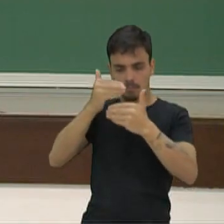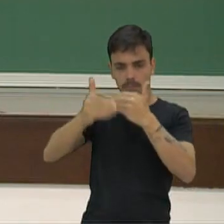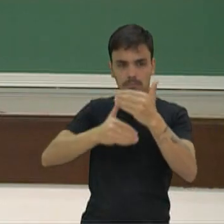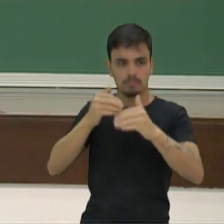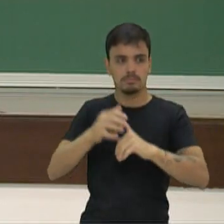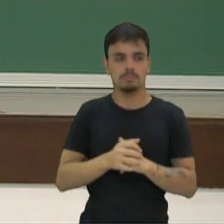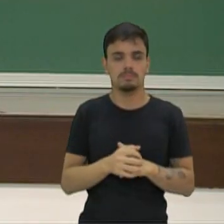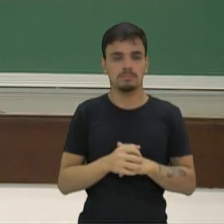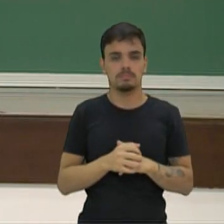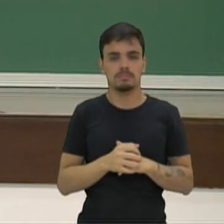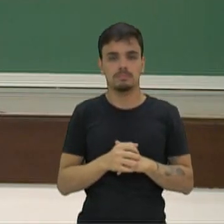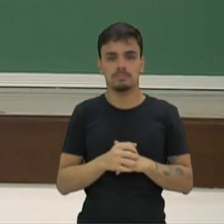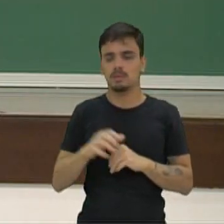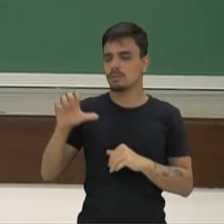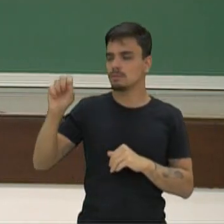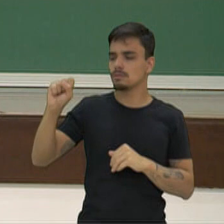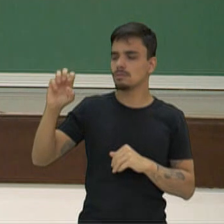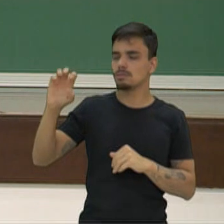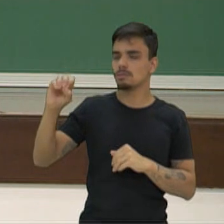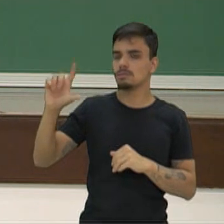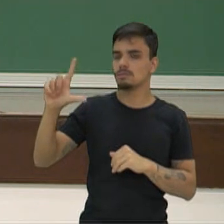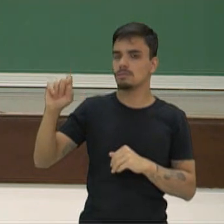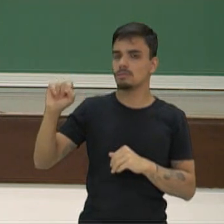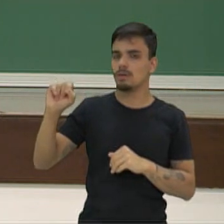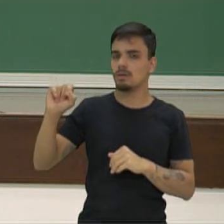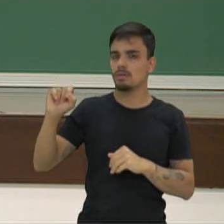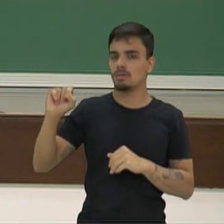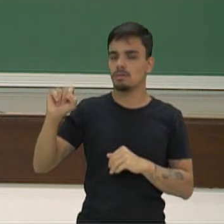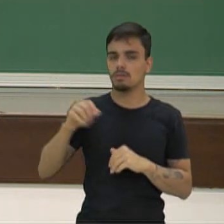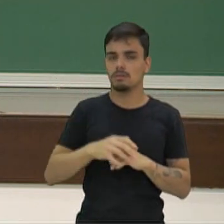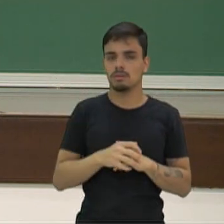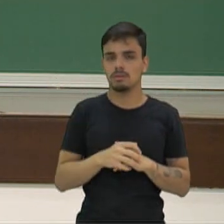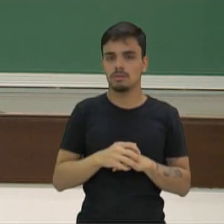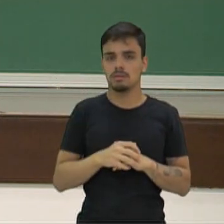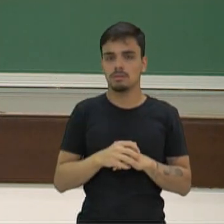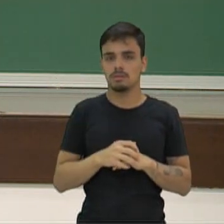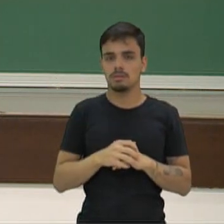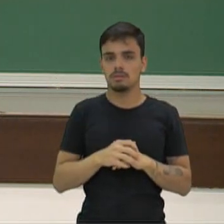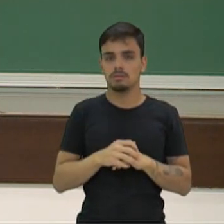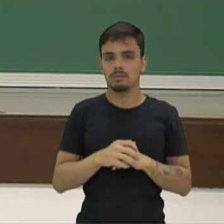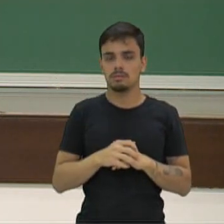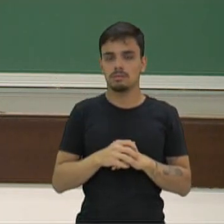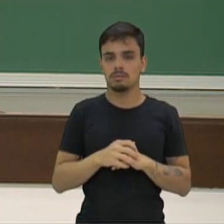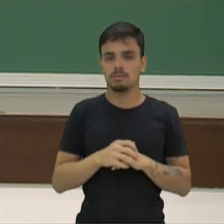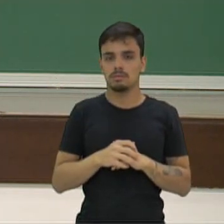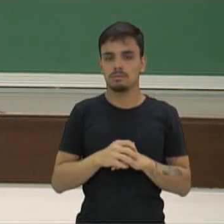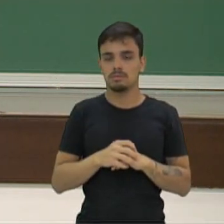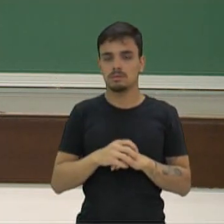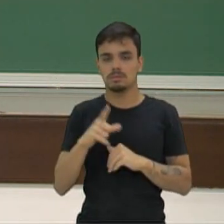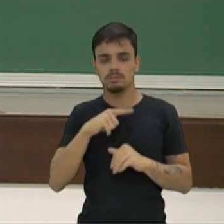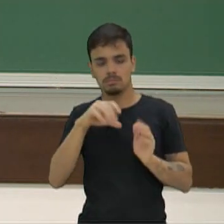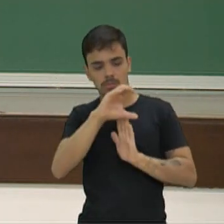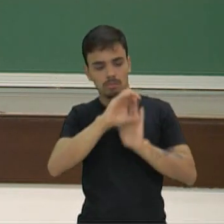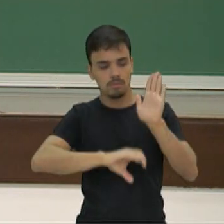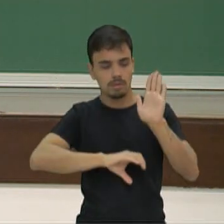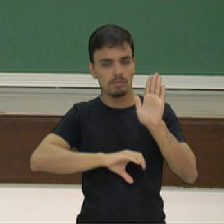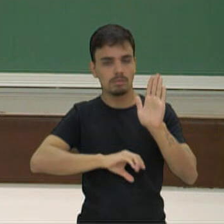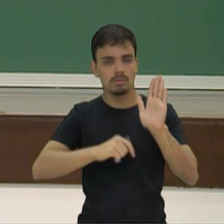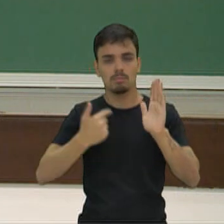Solo. Por que esse tema está no meu currículo? Por que eu tenho que saber